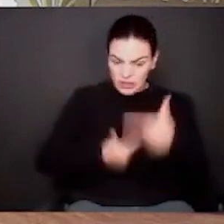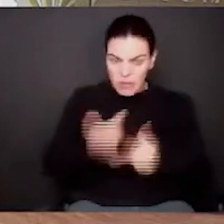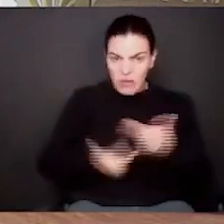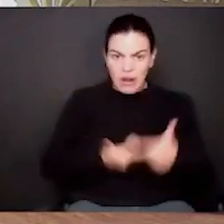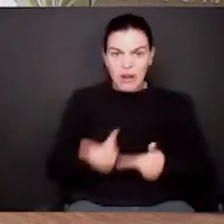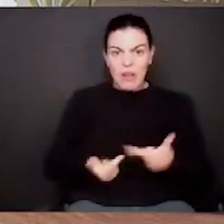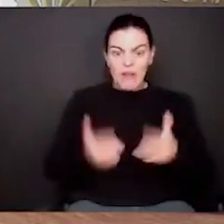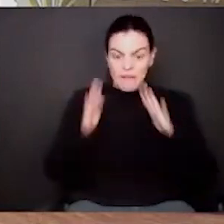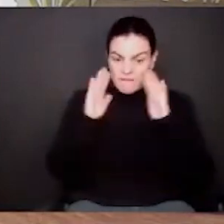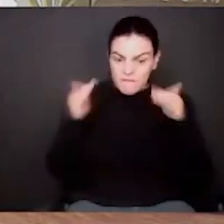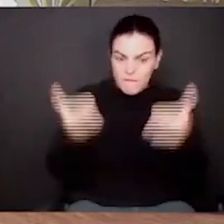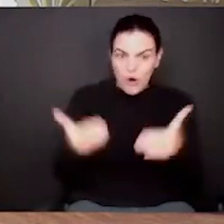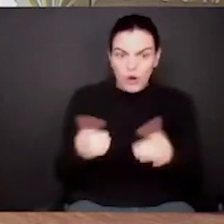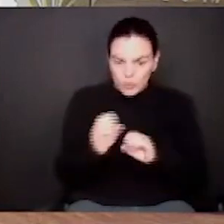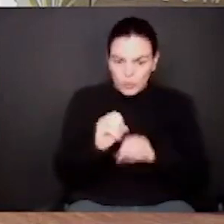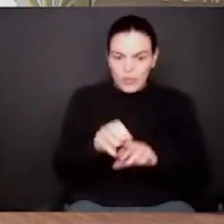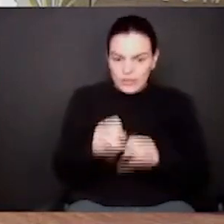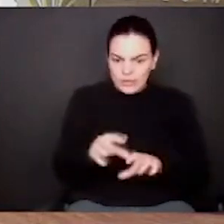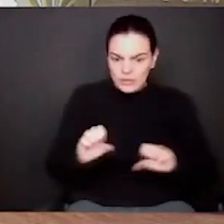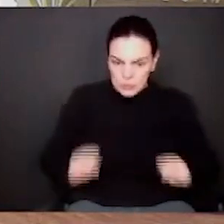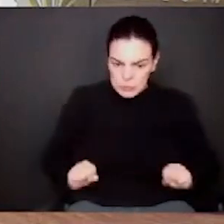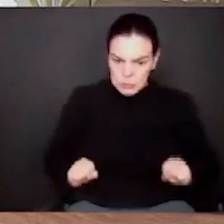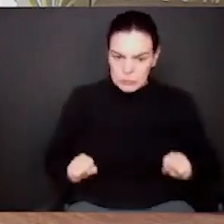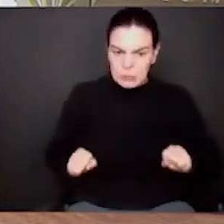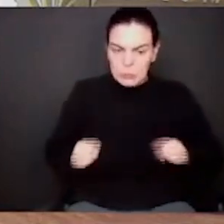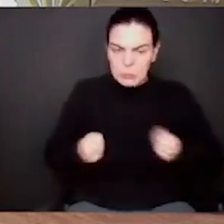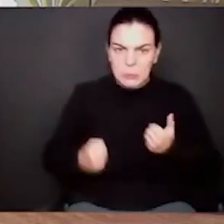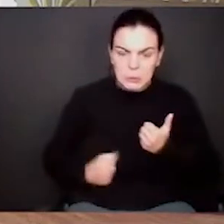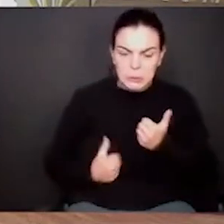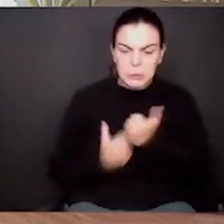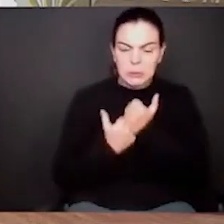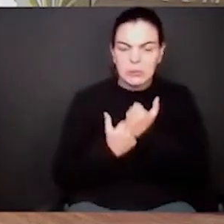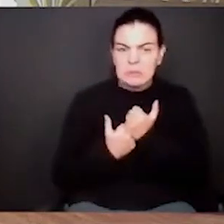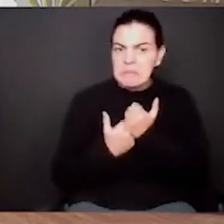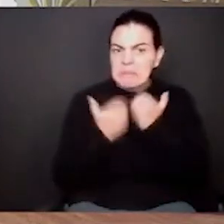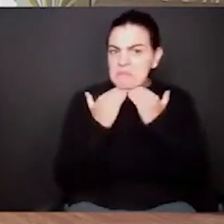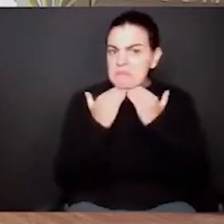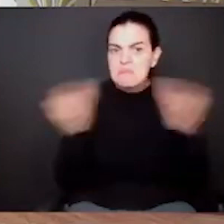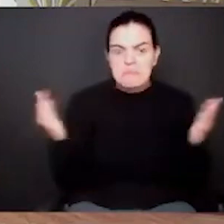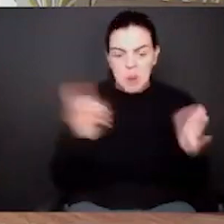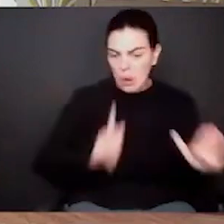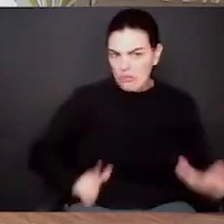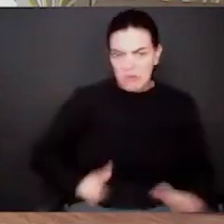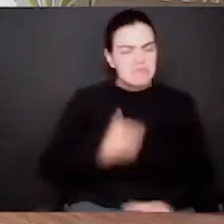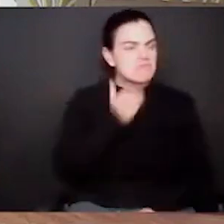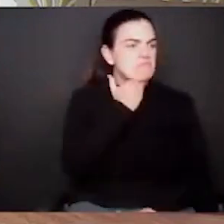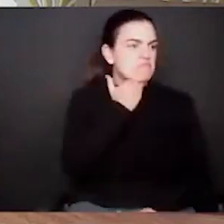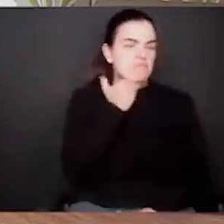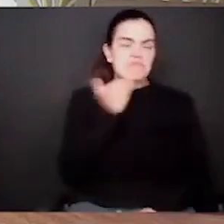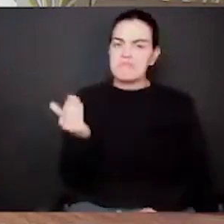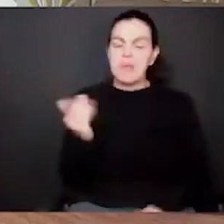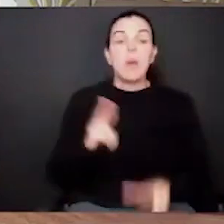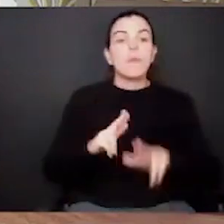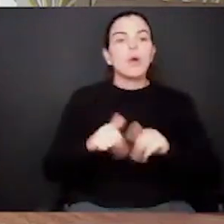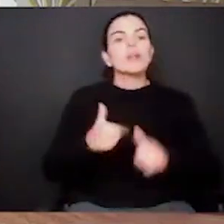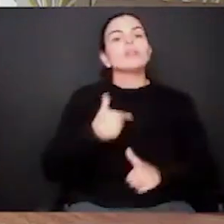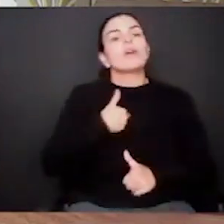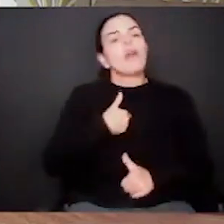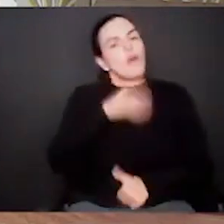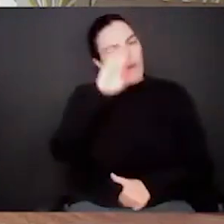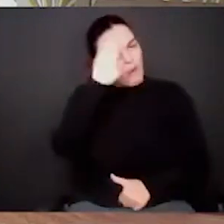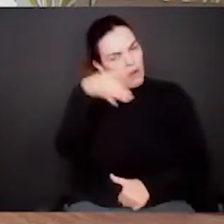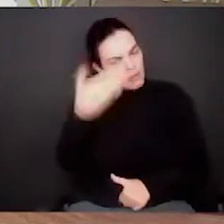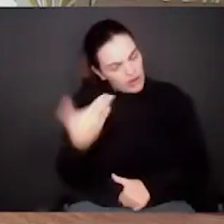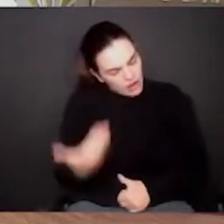jovens, é só mesmo por amor à camisa. Por isso, eu rendo as minhas homenagens e a